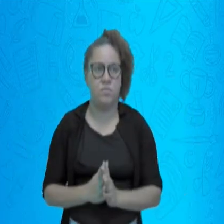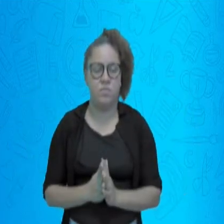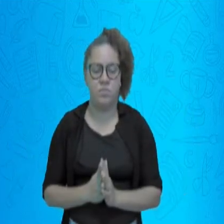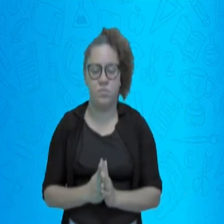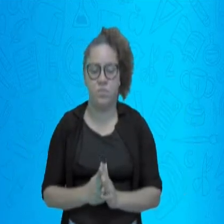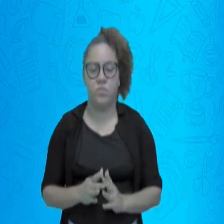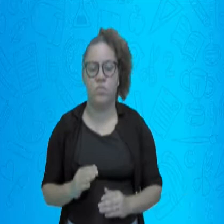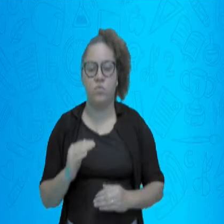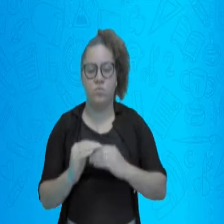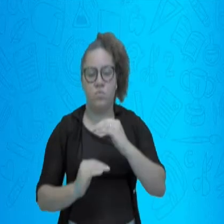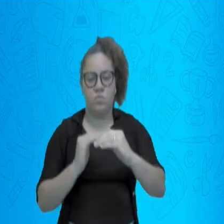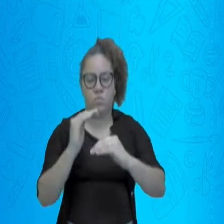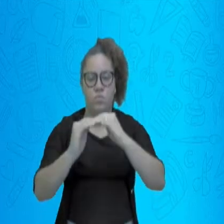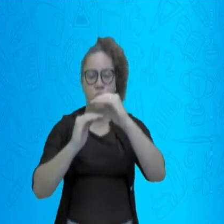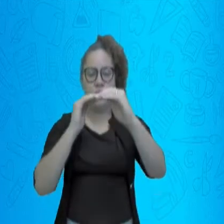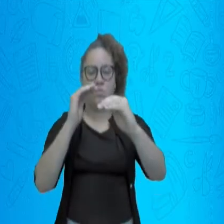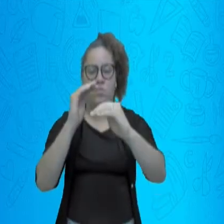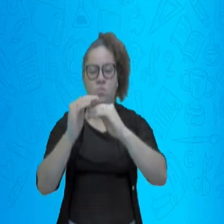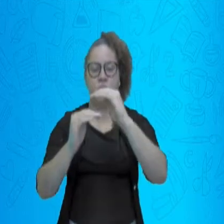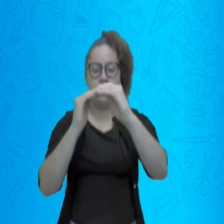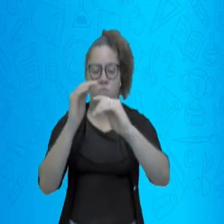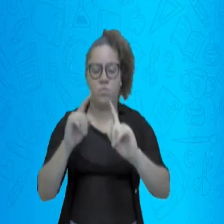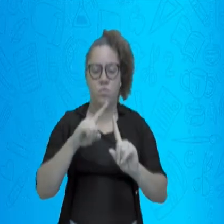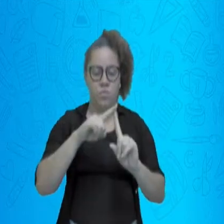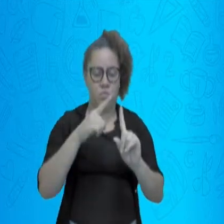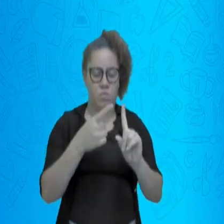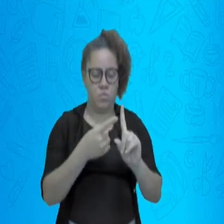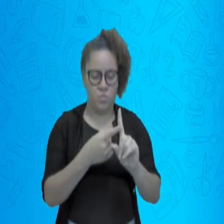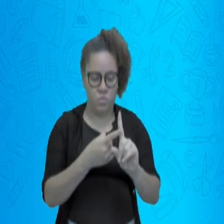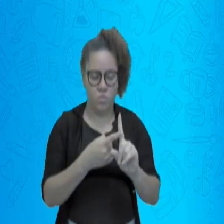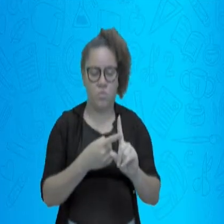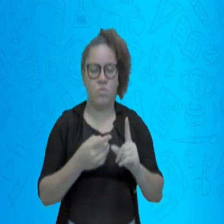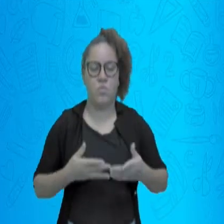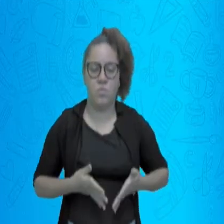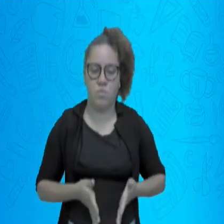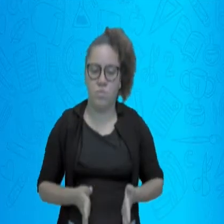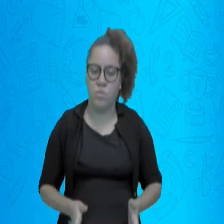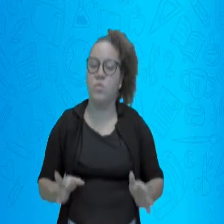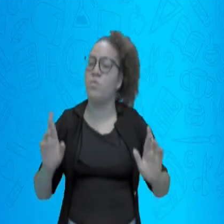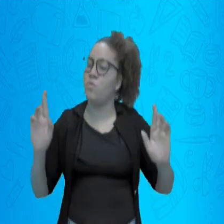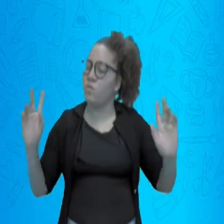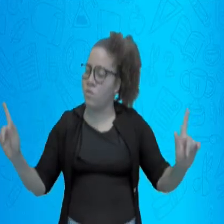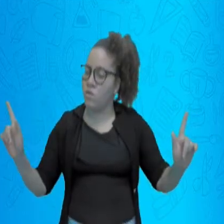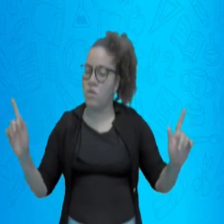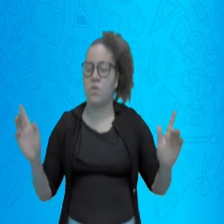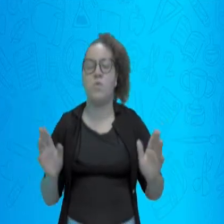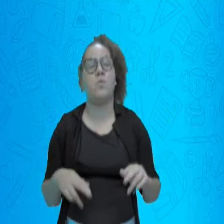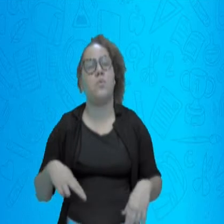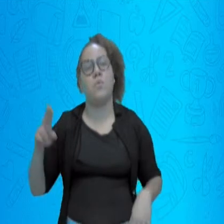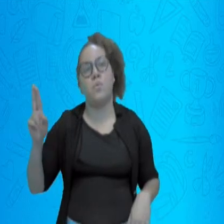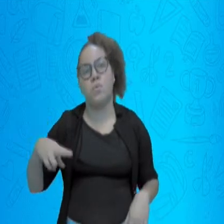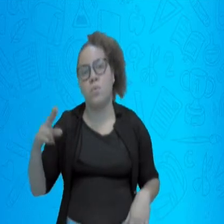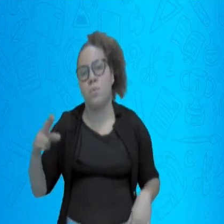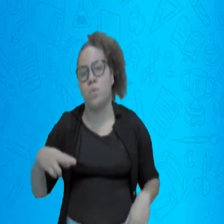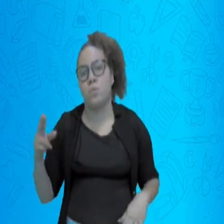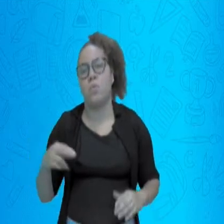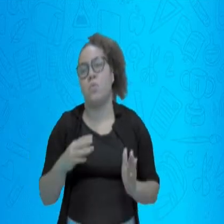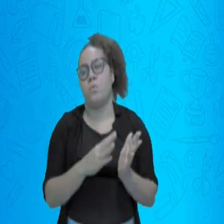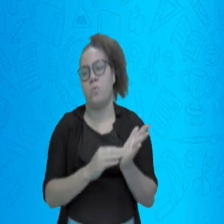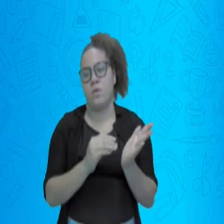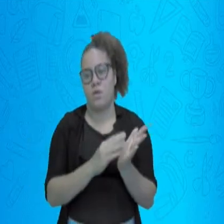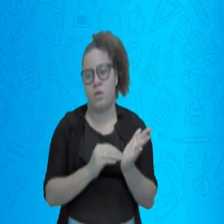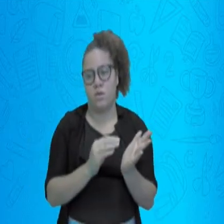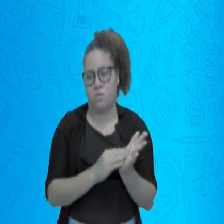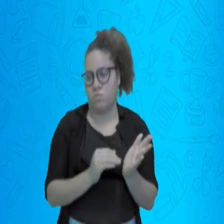e desenvolvido por meio de uma fórmula única, que nunca poderá ser copiada, e sim